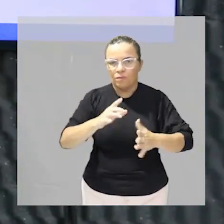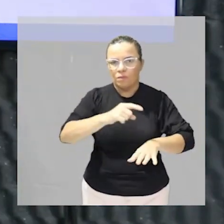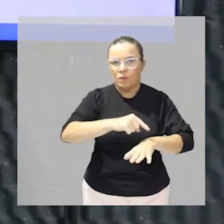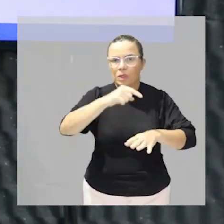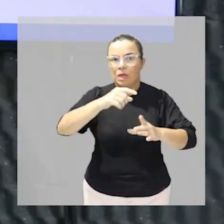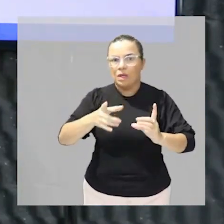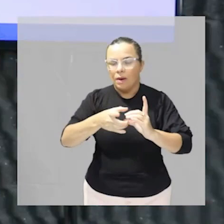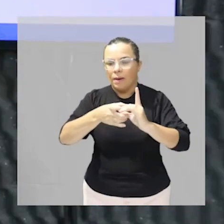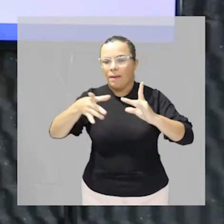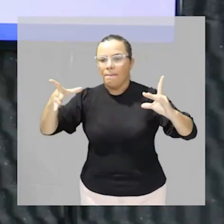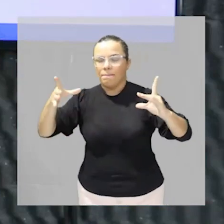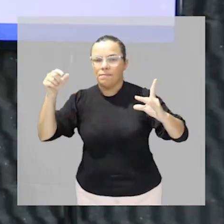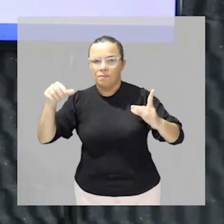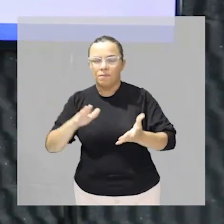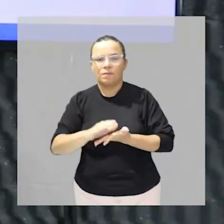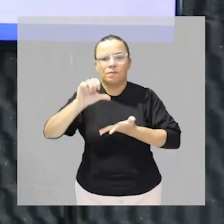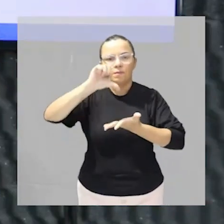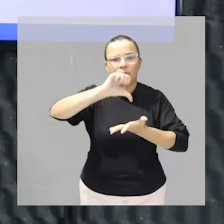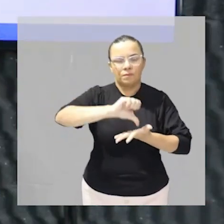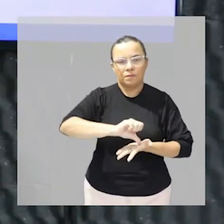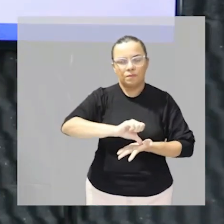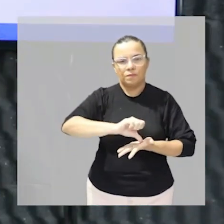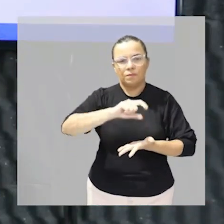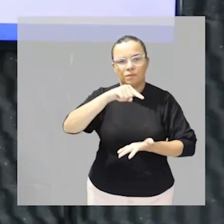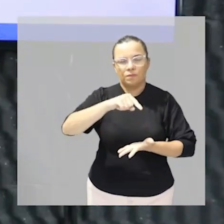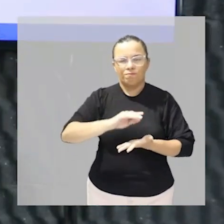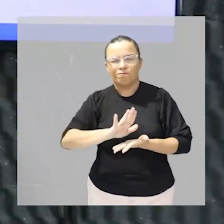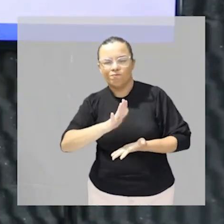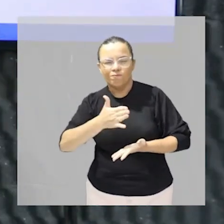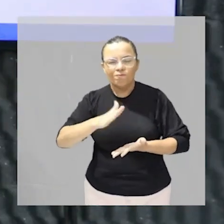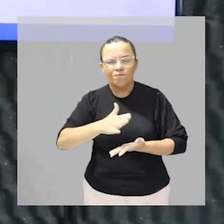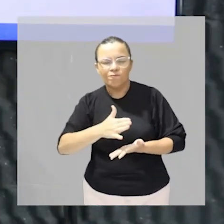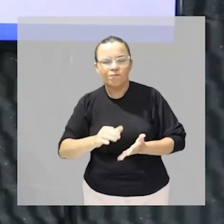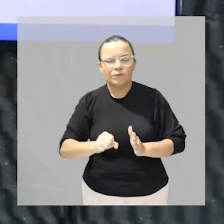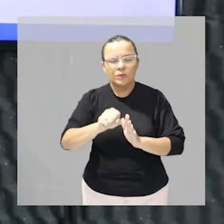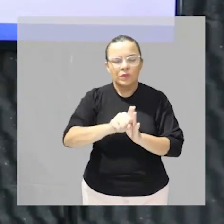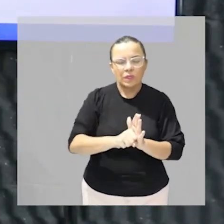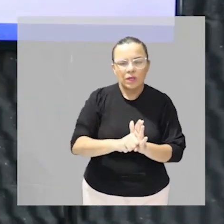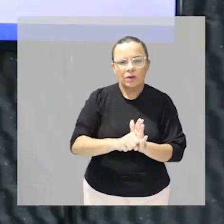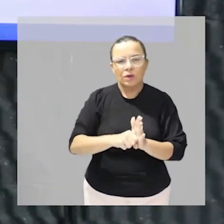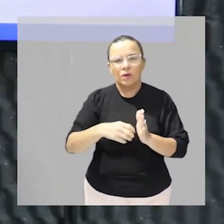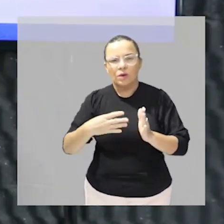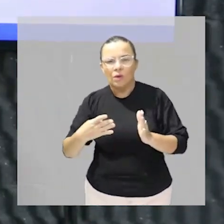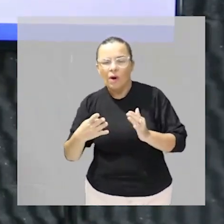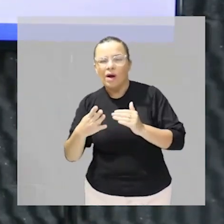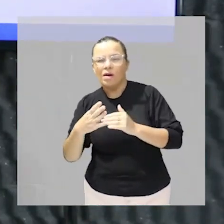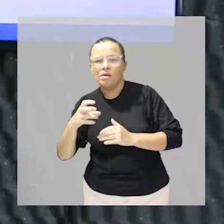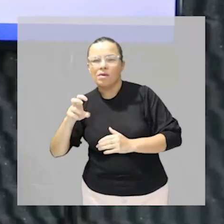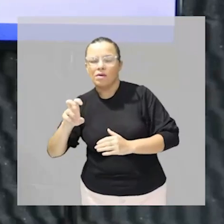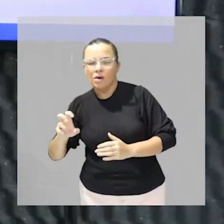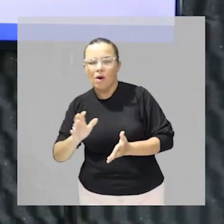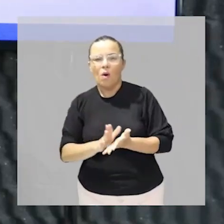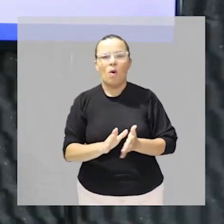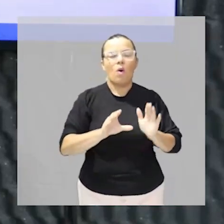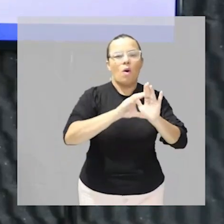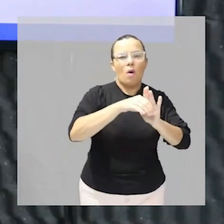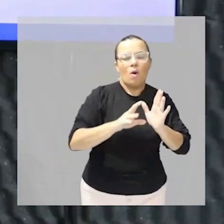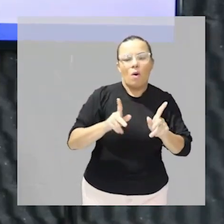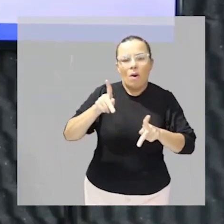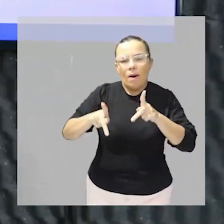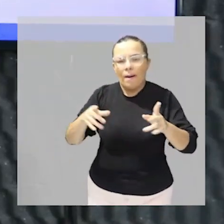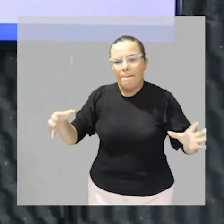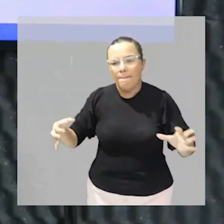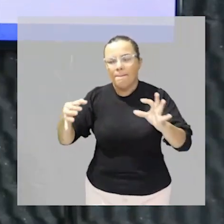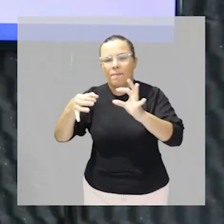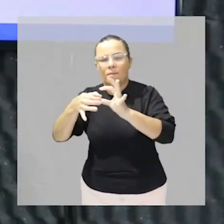da democracia ateniense, por volta ali do século IV e V. Então, o conceito de povo, ele associa